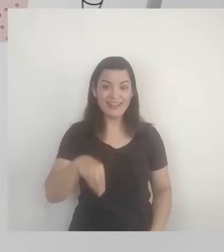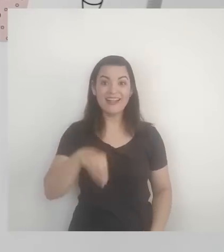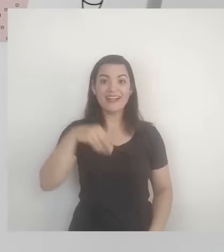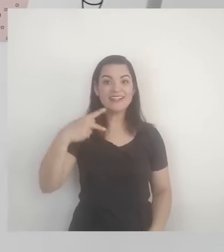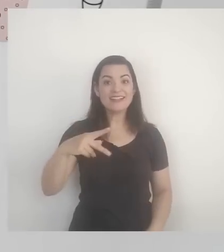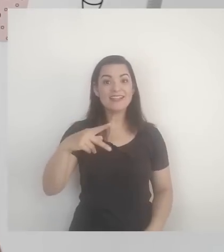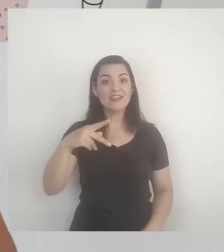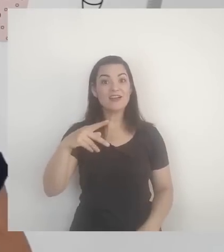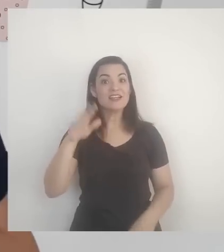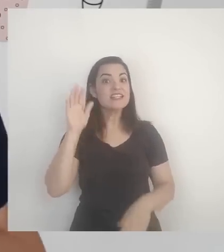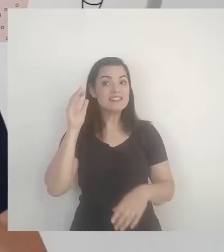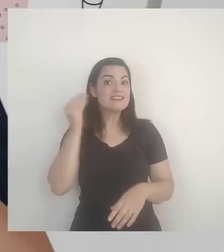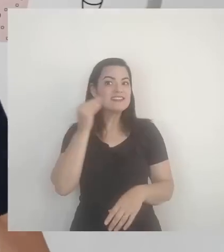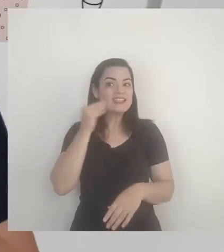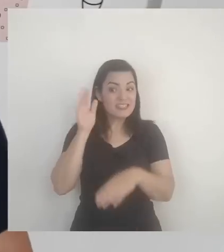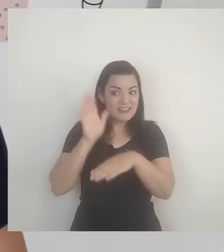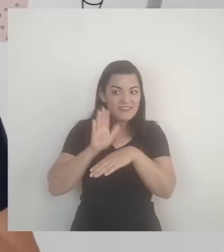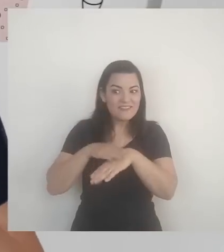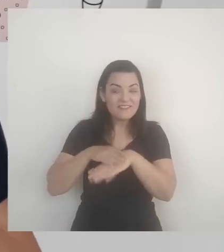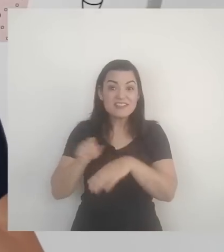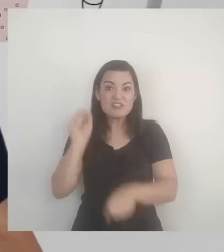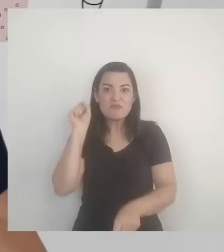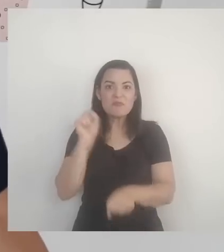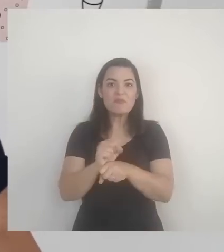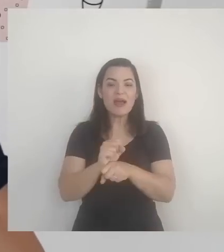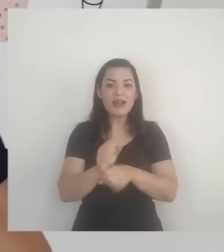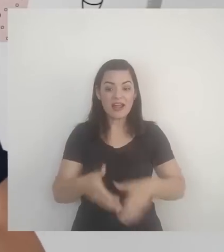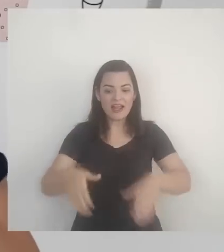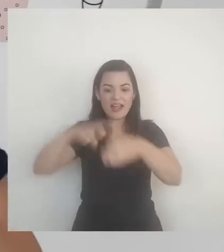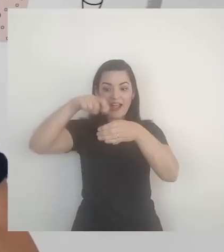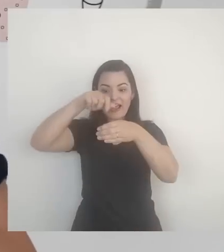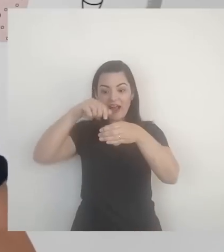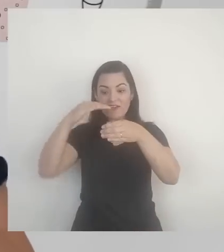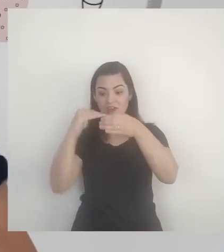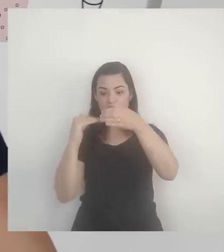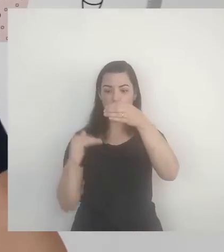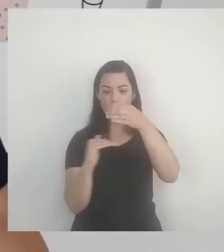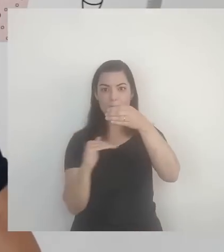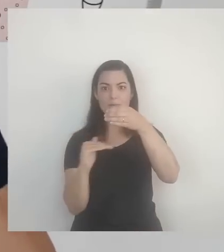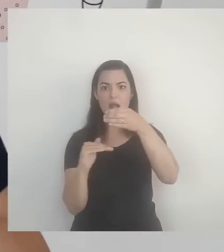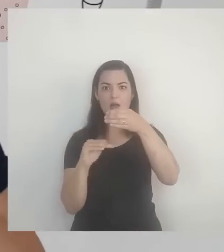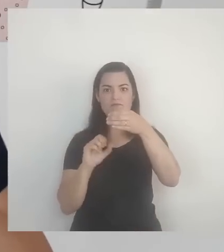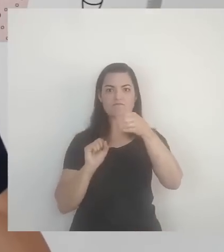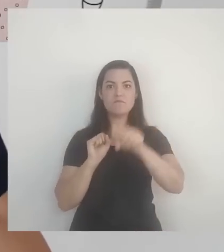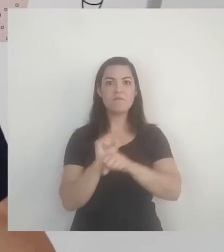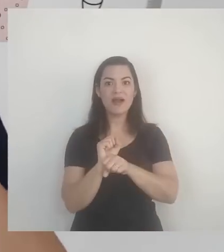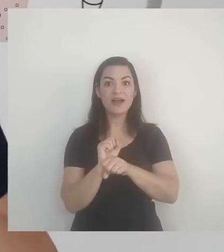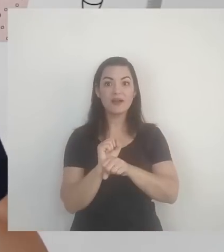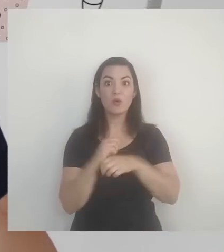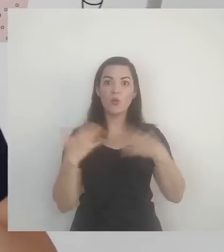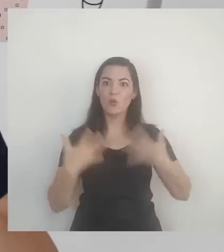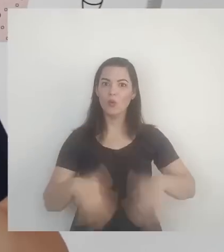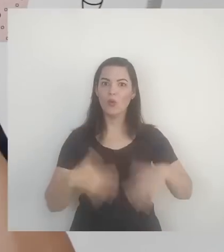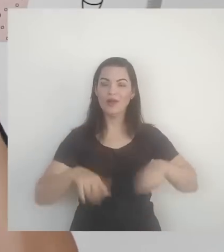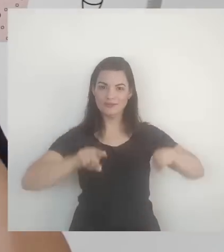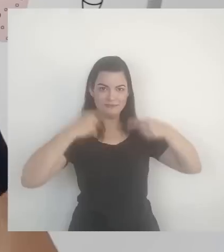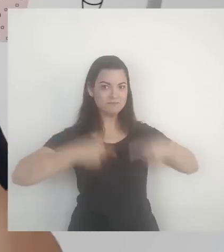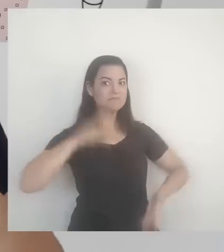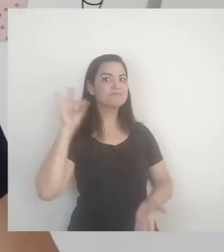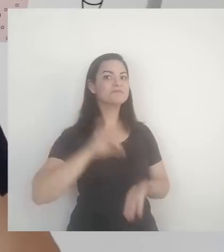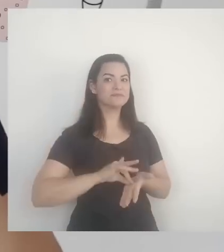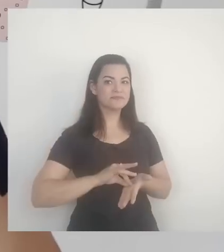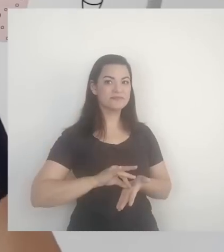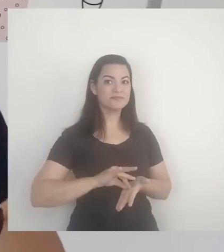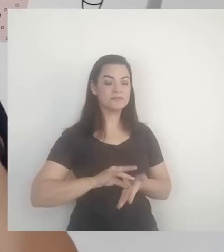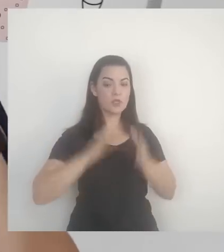esse submarino parar bem no meio da garrafa. Combinado? Esse é um desafio